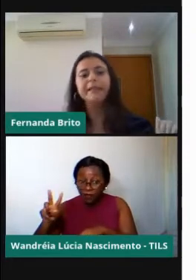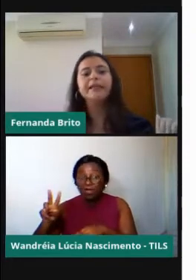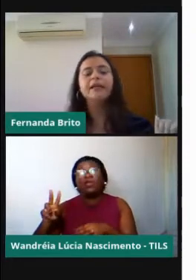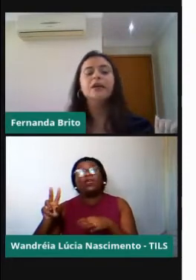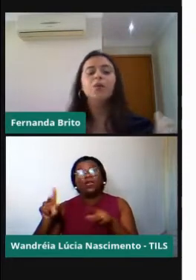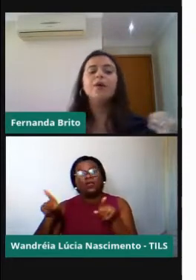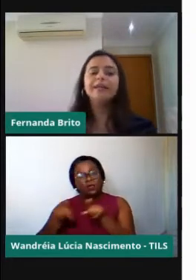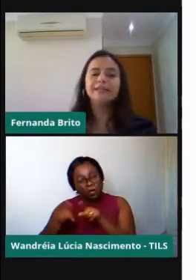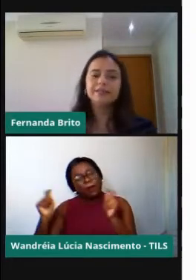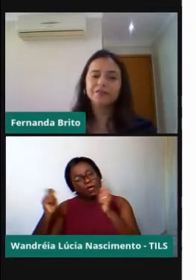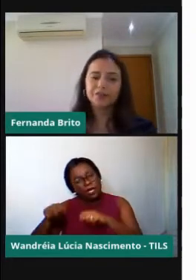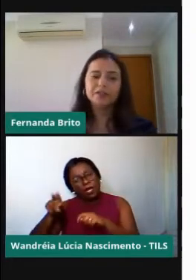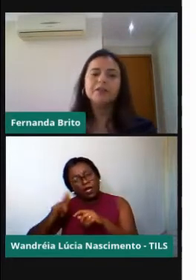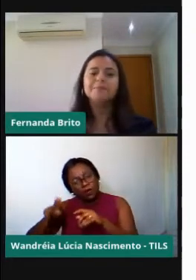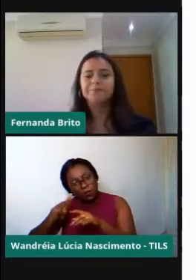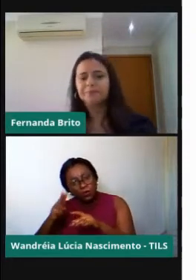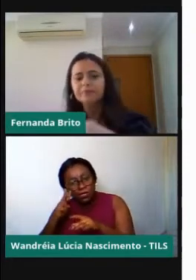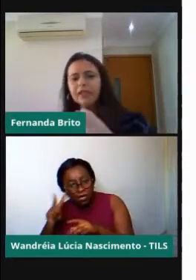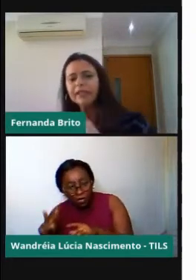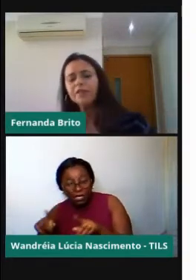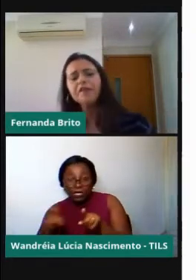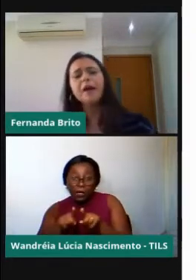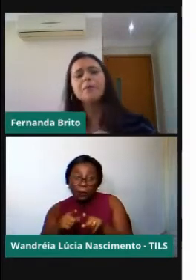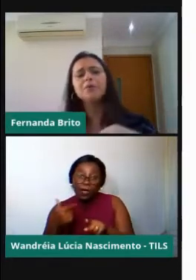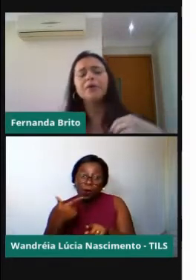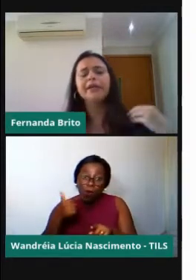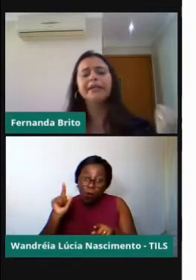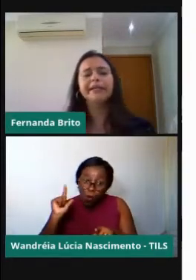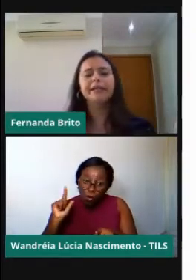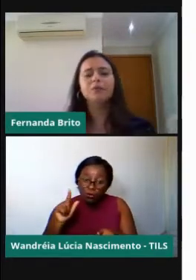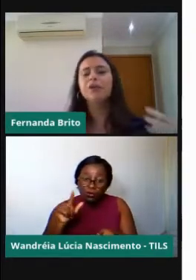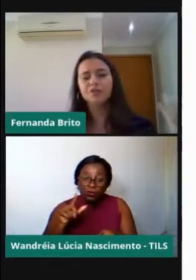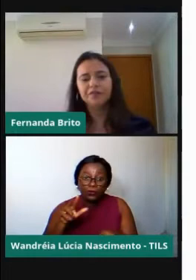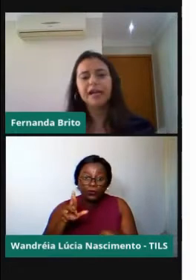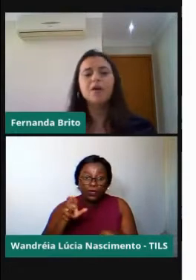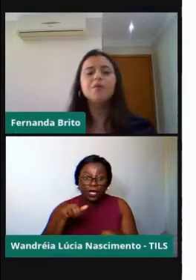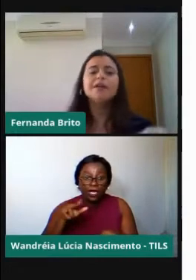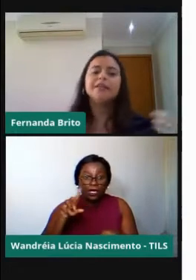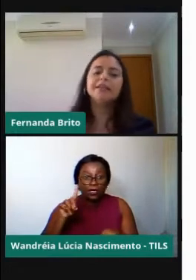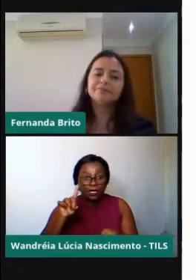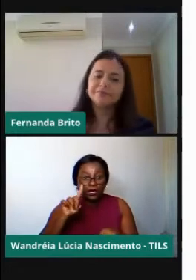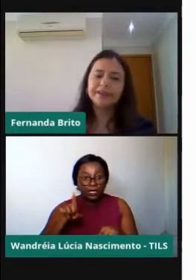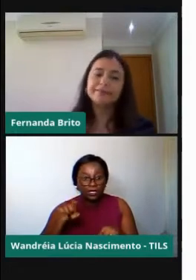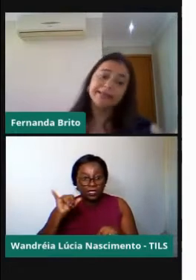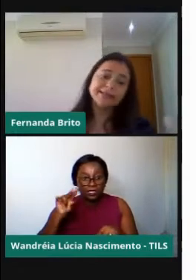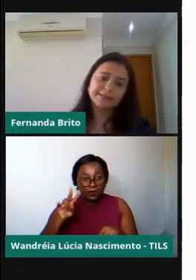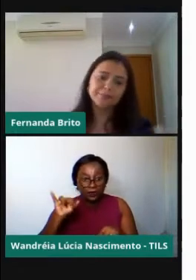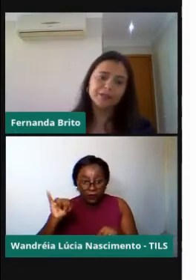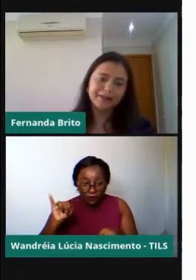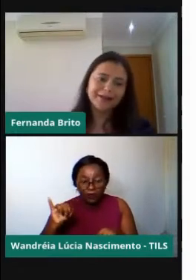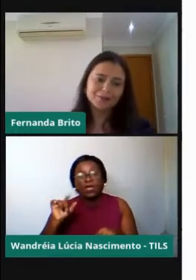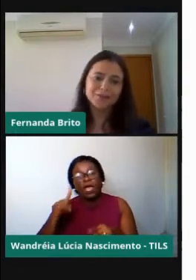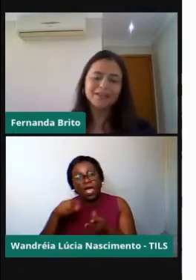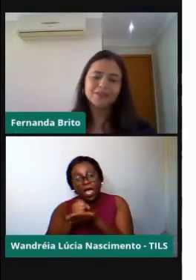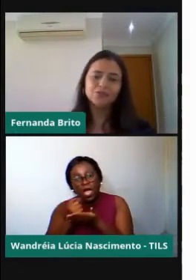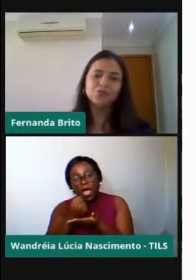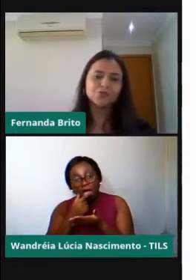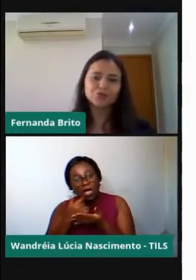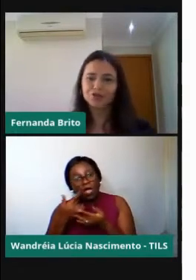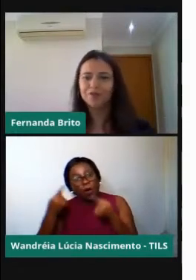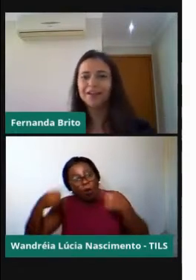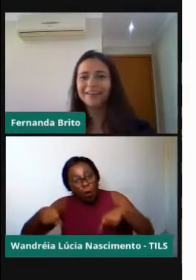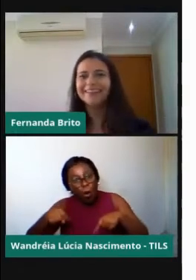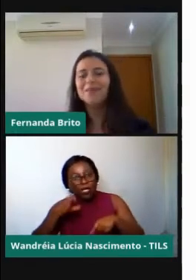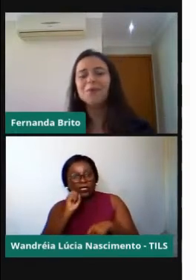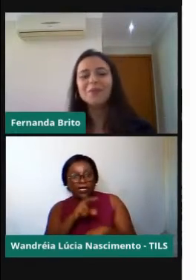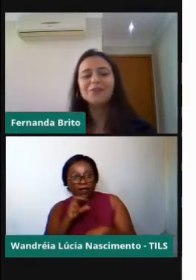proteólise, né? O remdesivir, que é o fármaco, um antiviral, e que vem, esse por acaso, né, de